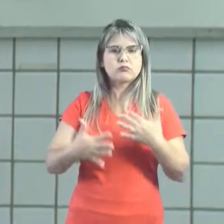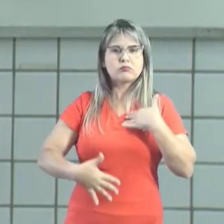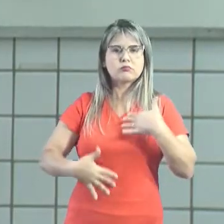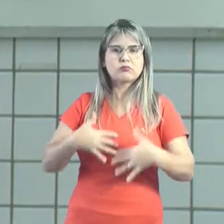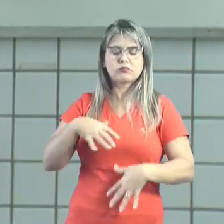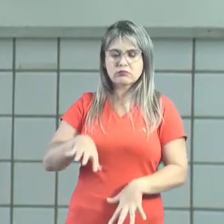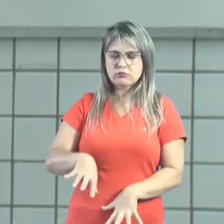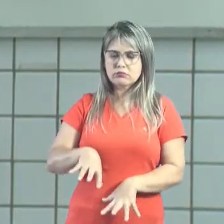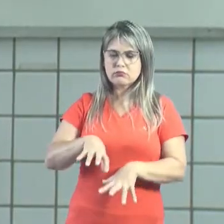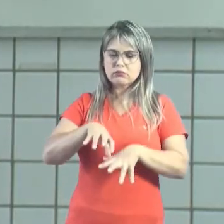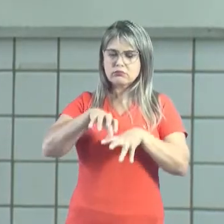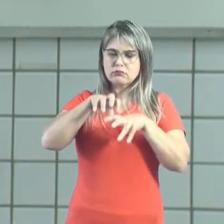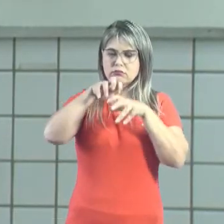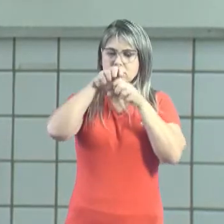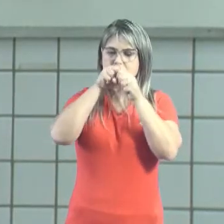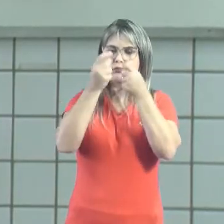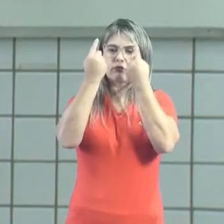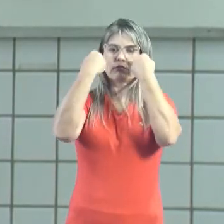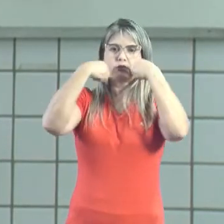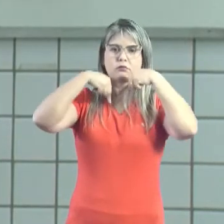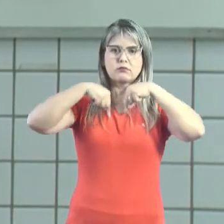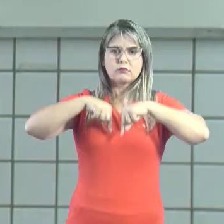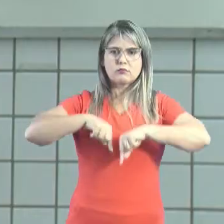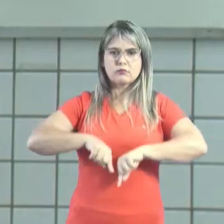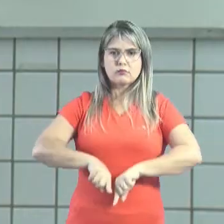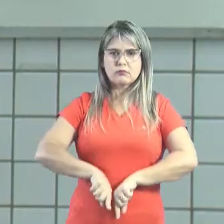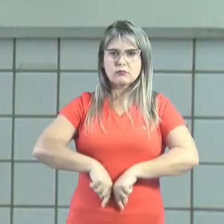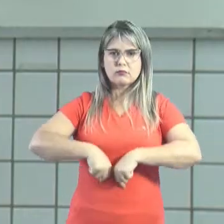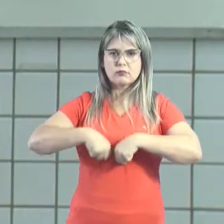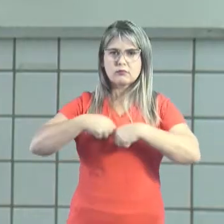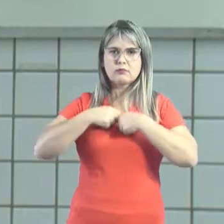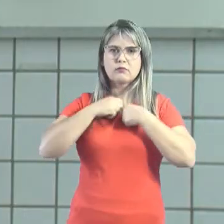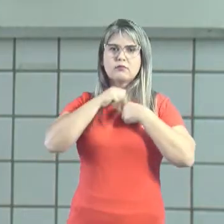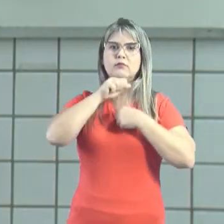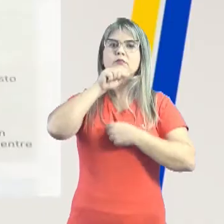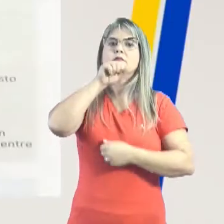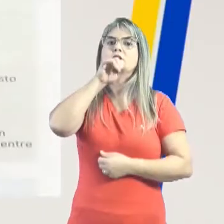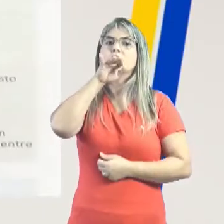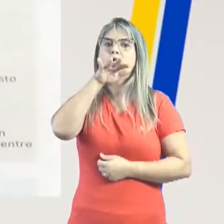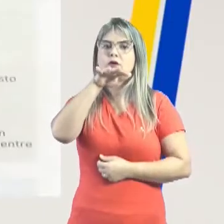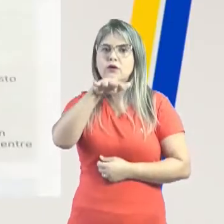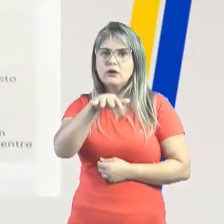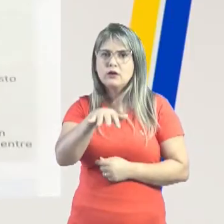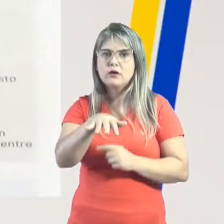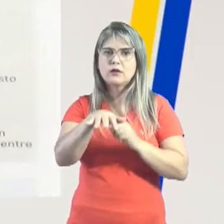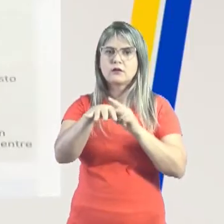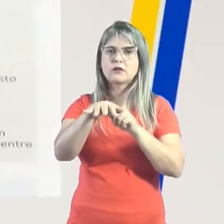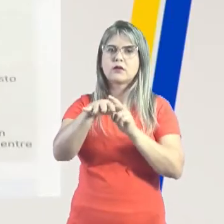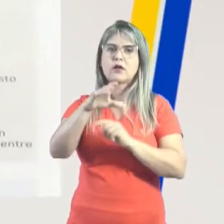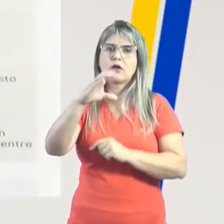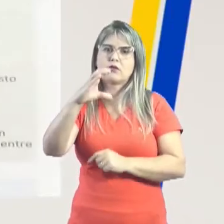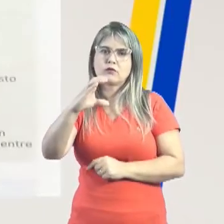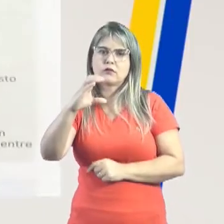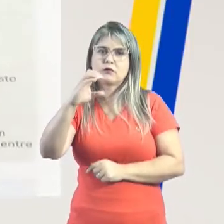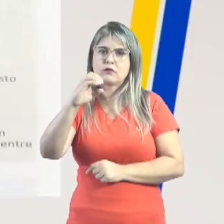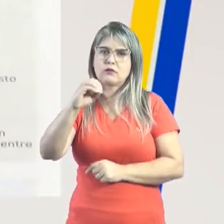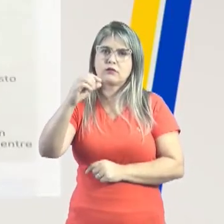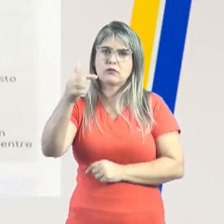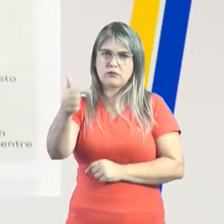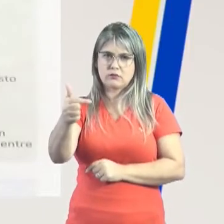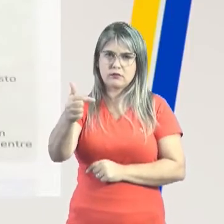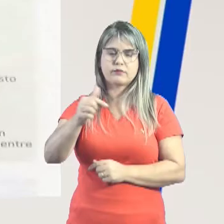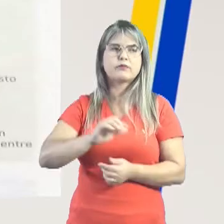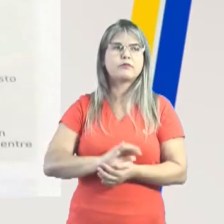expiração, né? Vai jogando para fora. Então, aqui no sistema cardiovascular, nós vamos evidenciar